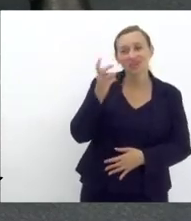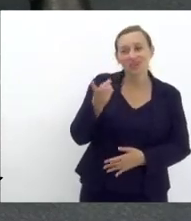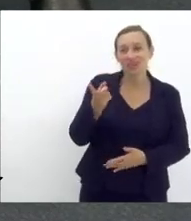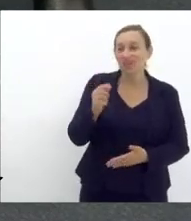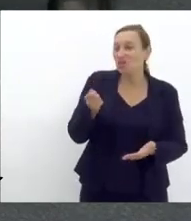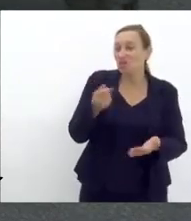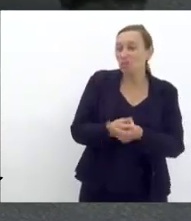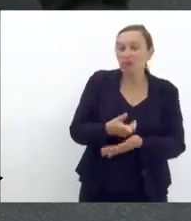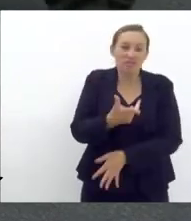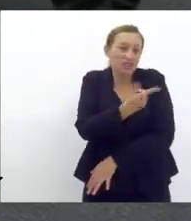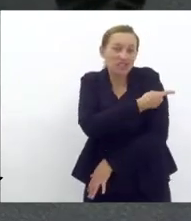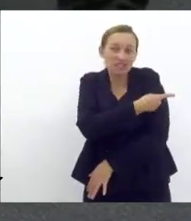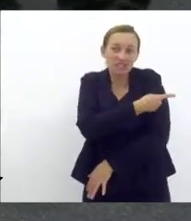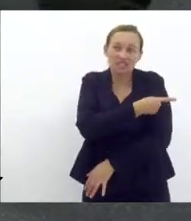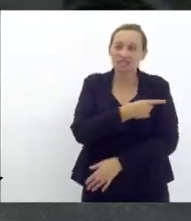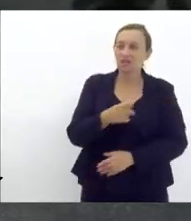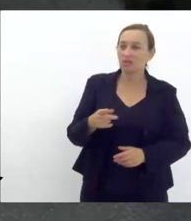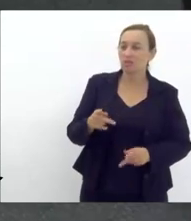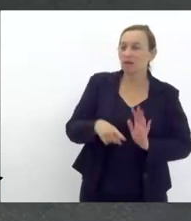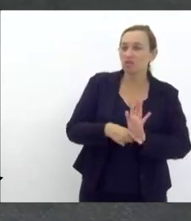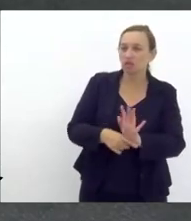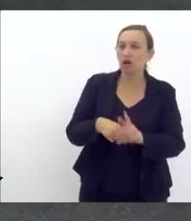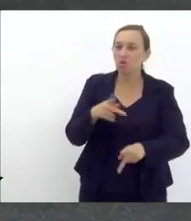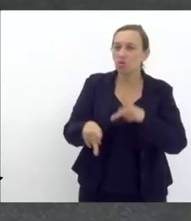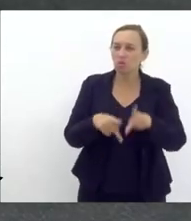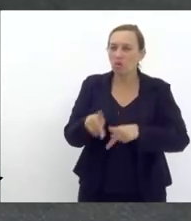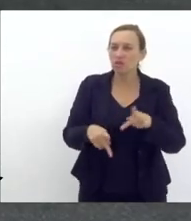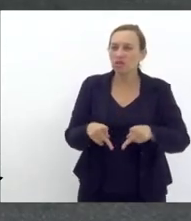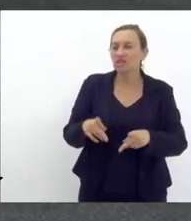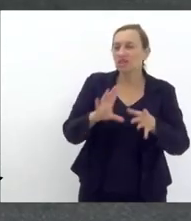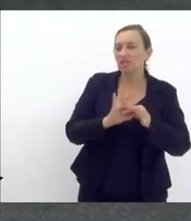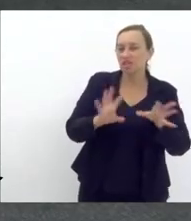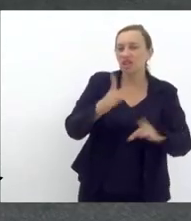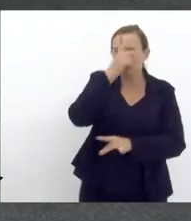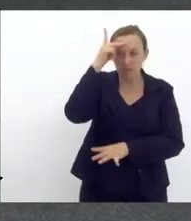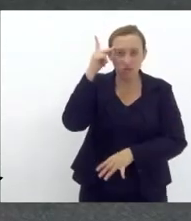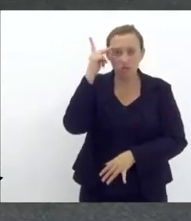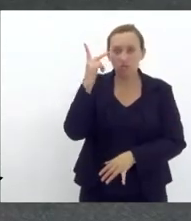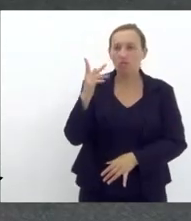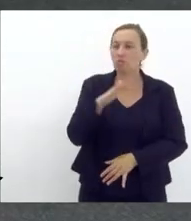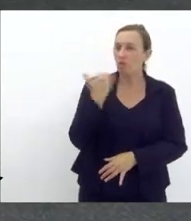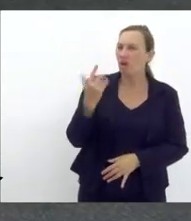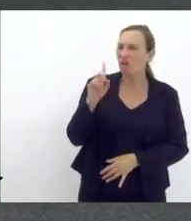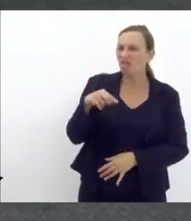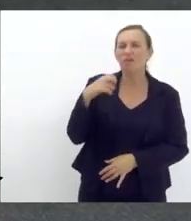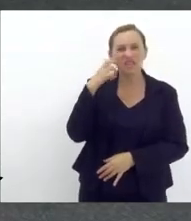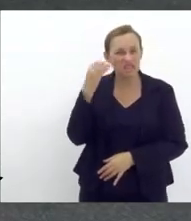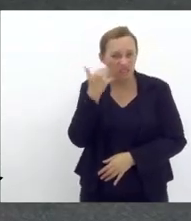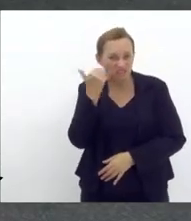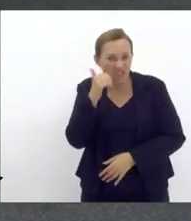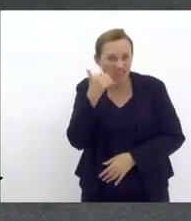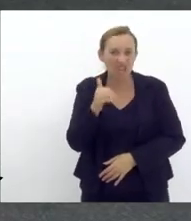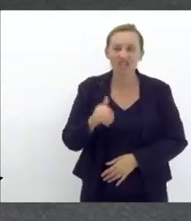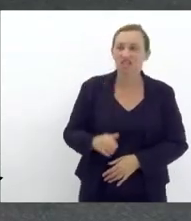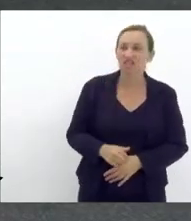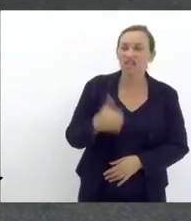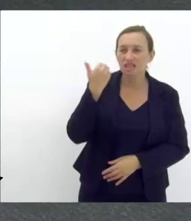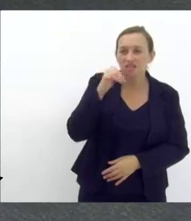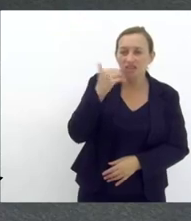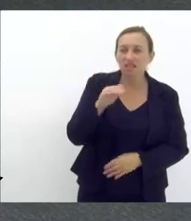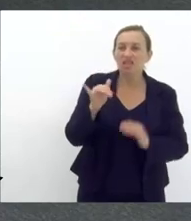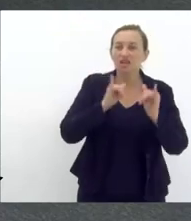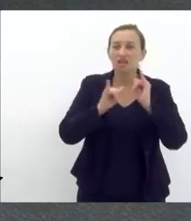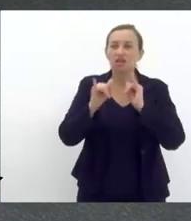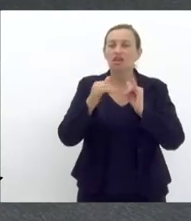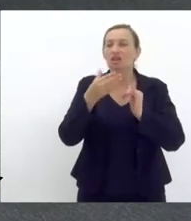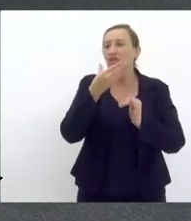não compra a vacina para vacinar o povo deixar as pessoas morrerem isso também é sem vergonhice sem vergonhice é fazer fake